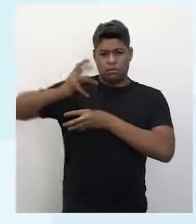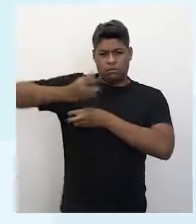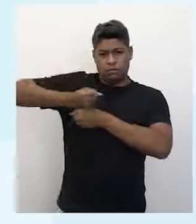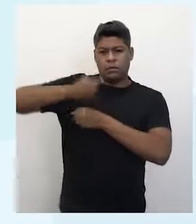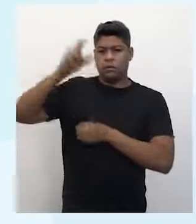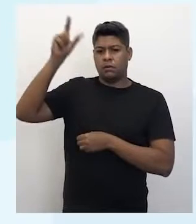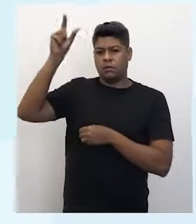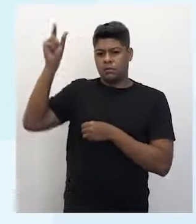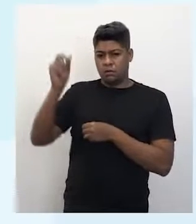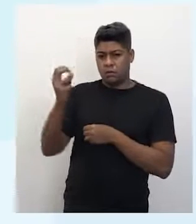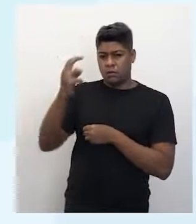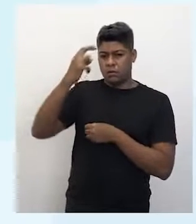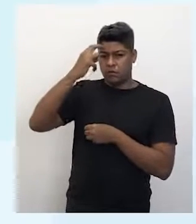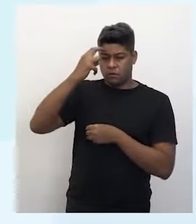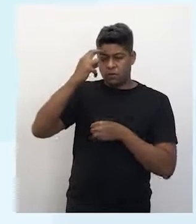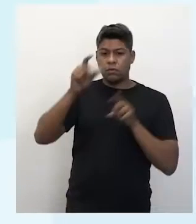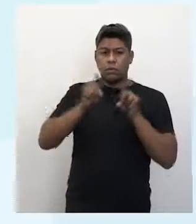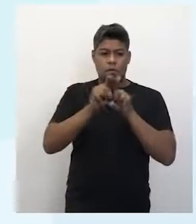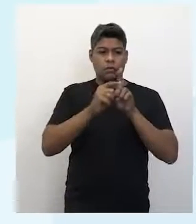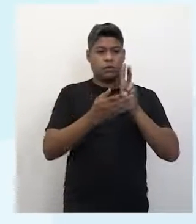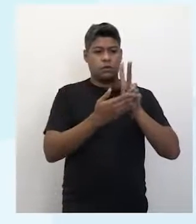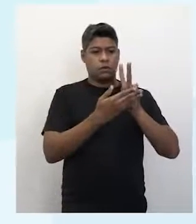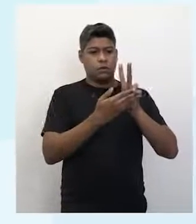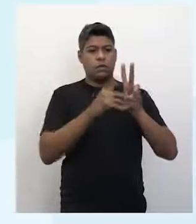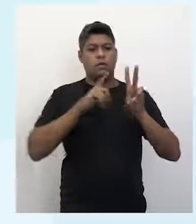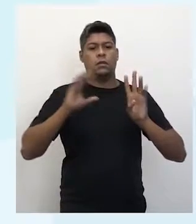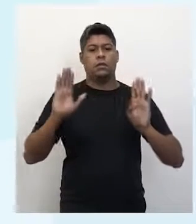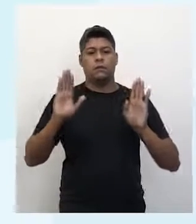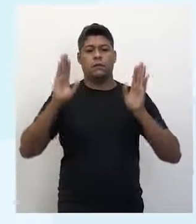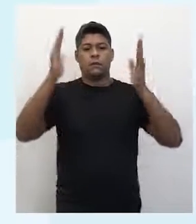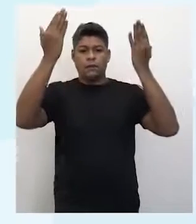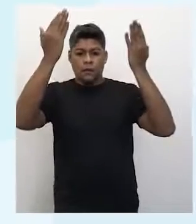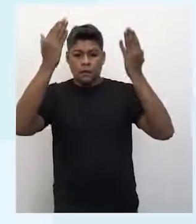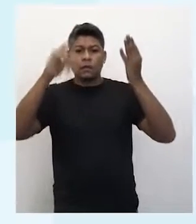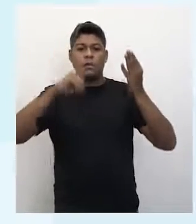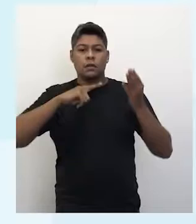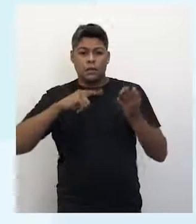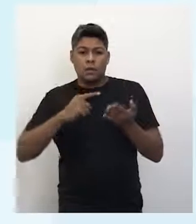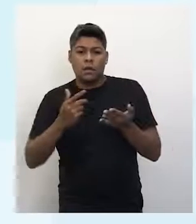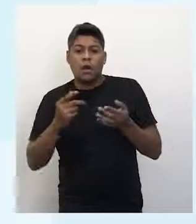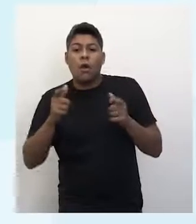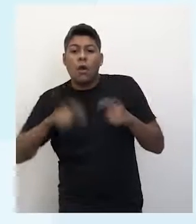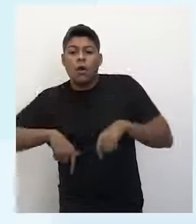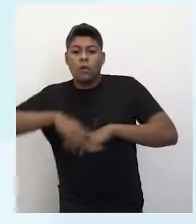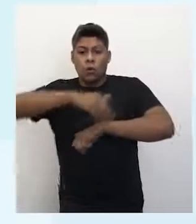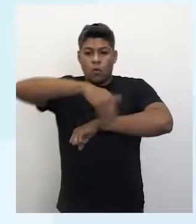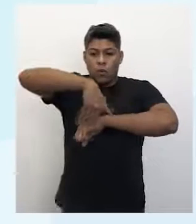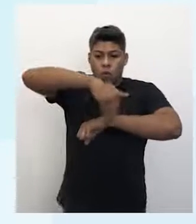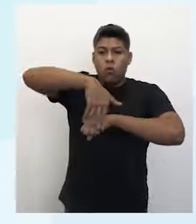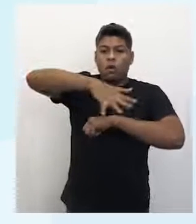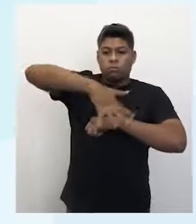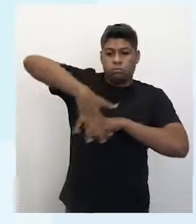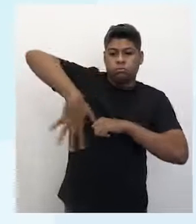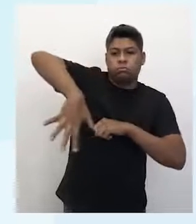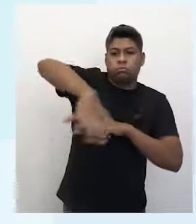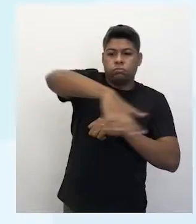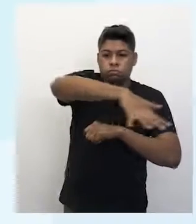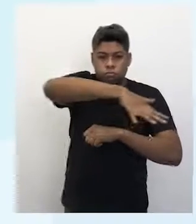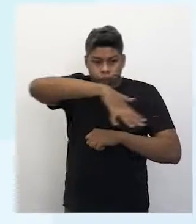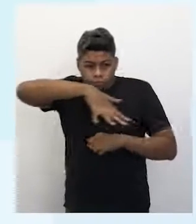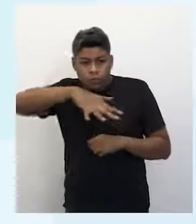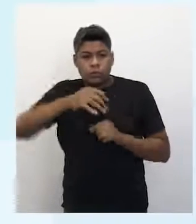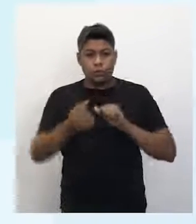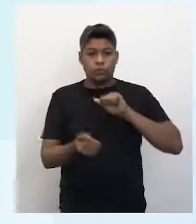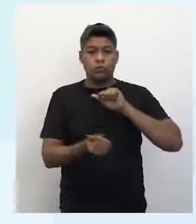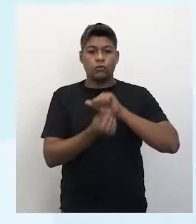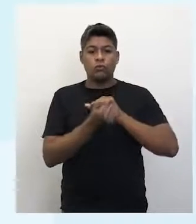africana, também da europeia e da indígena. Existem festas e folguedos que ocorrem nas ruas, em estádios e praças públicas, que são